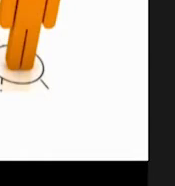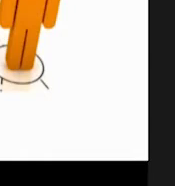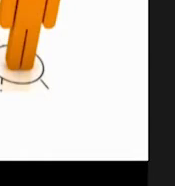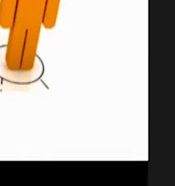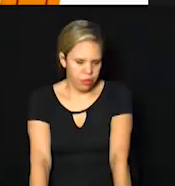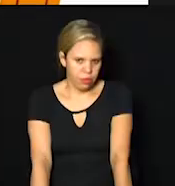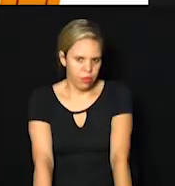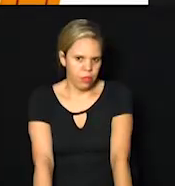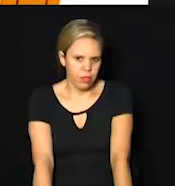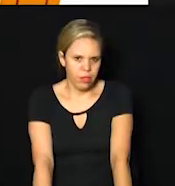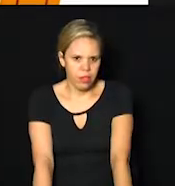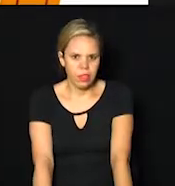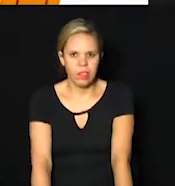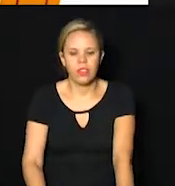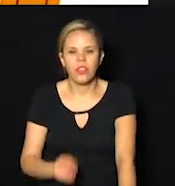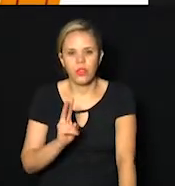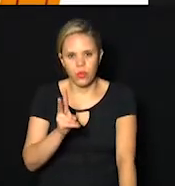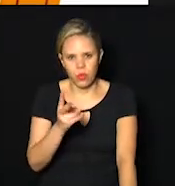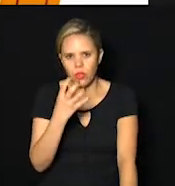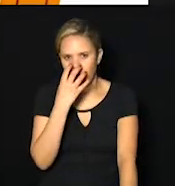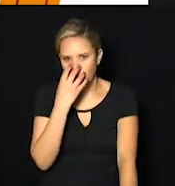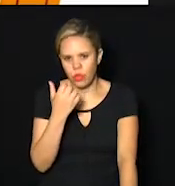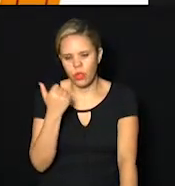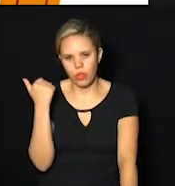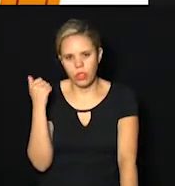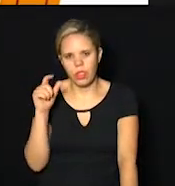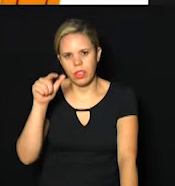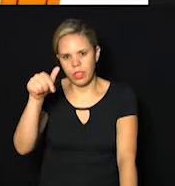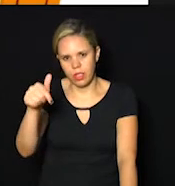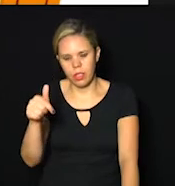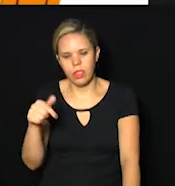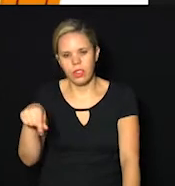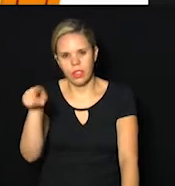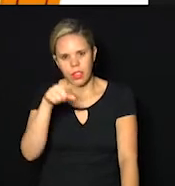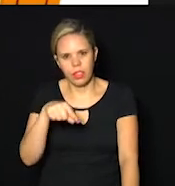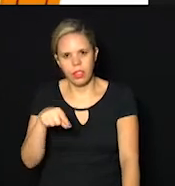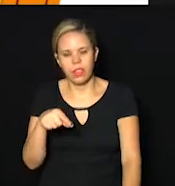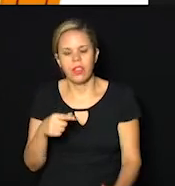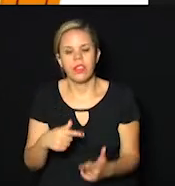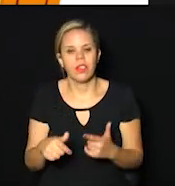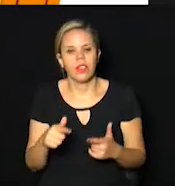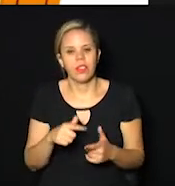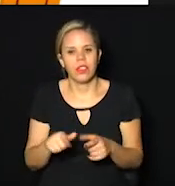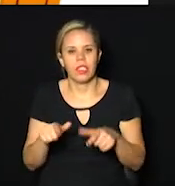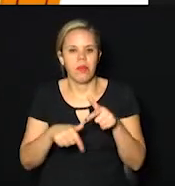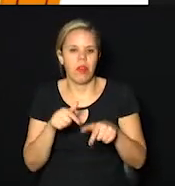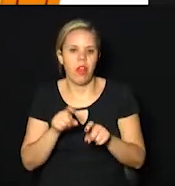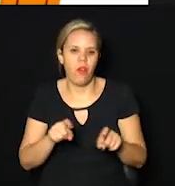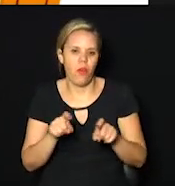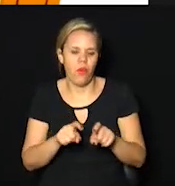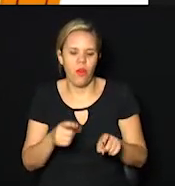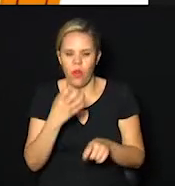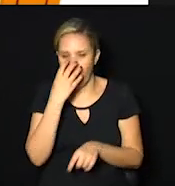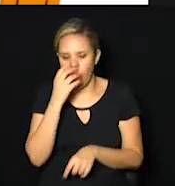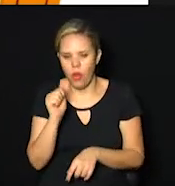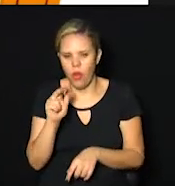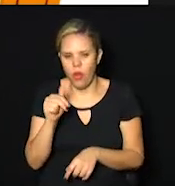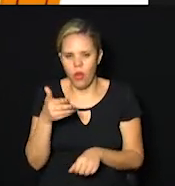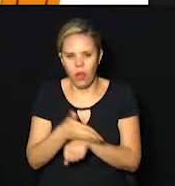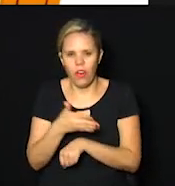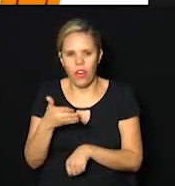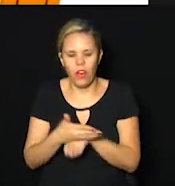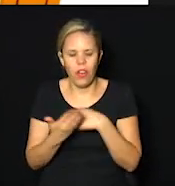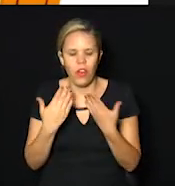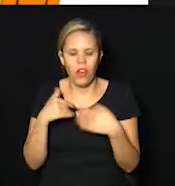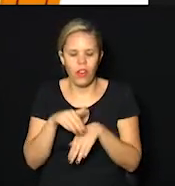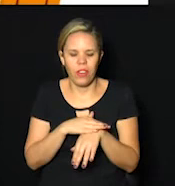Eu vou continuar aqui com o cachorro e depois as pessoas... O problema do home office, né? O cachorro participa da